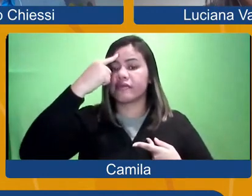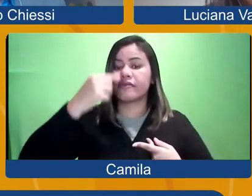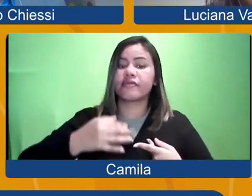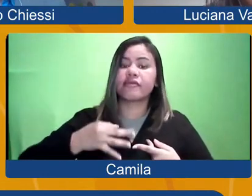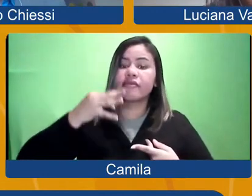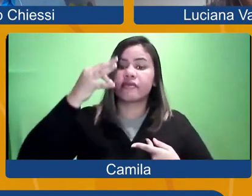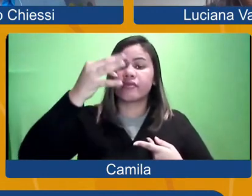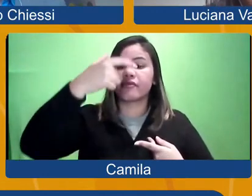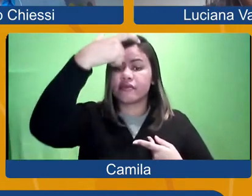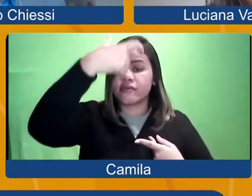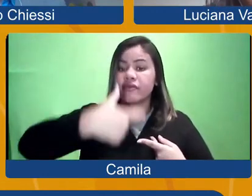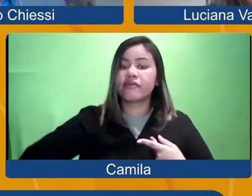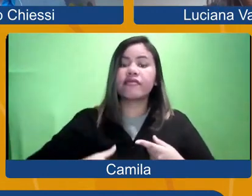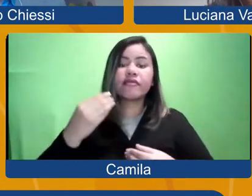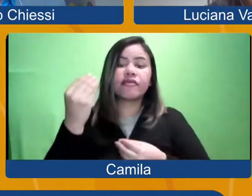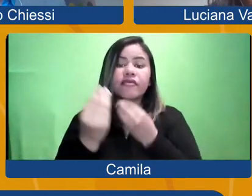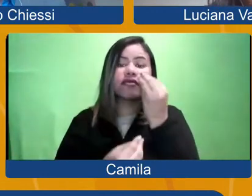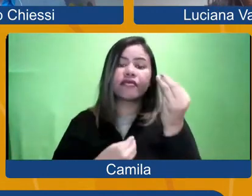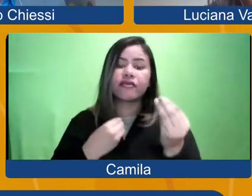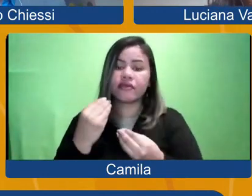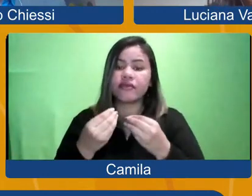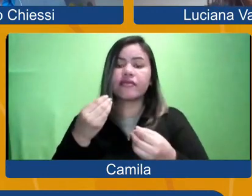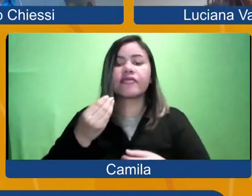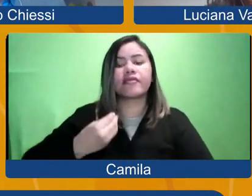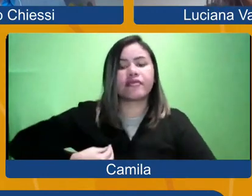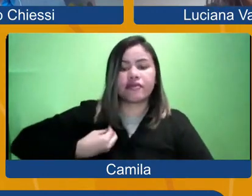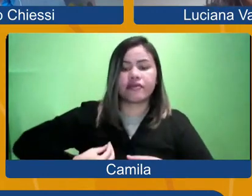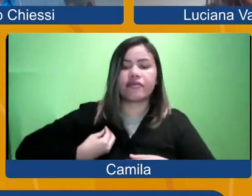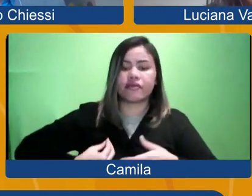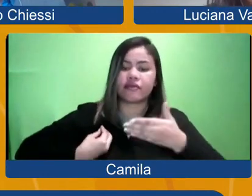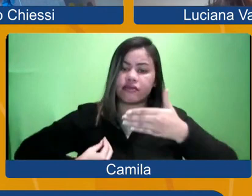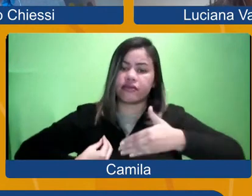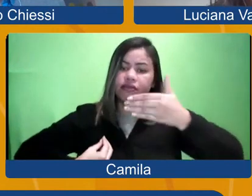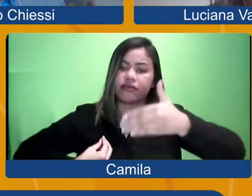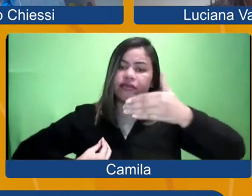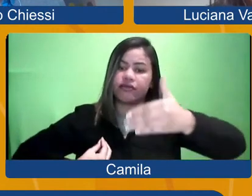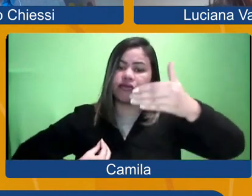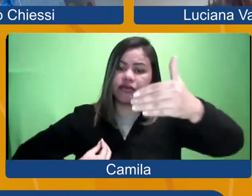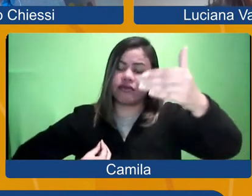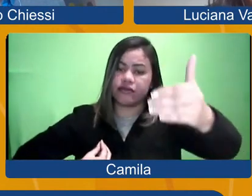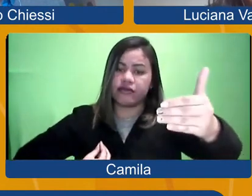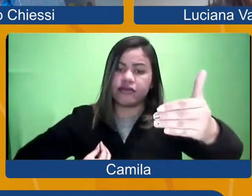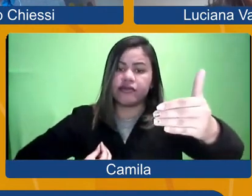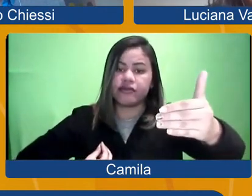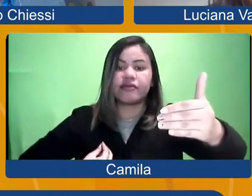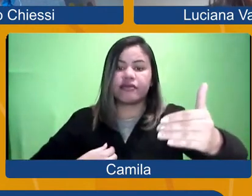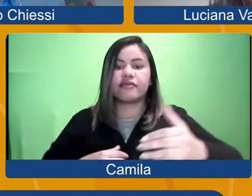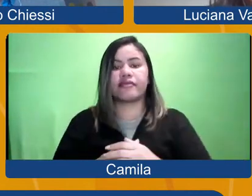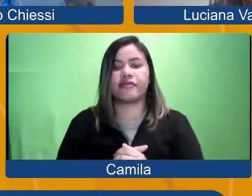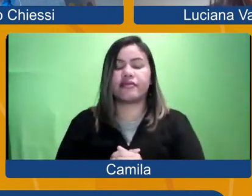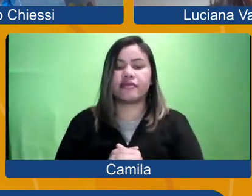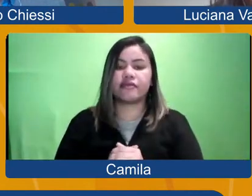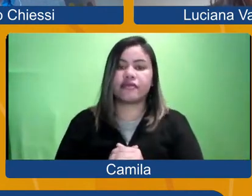espécie para continuar sobrevivendo no planeta e, de preferência,